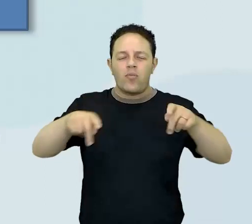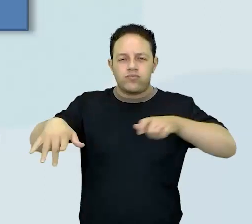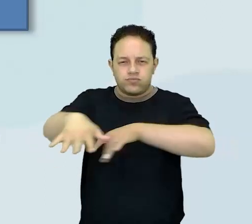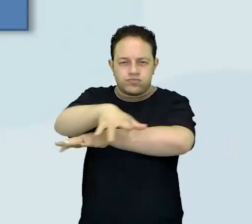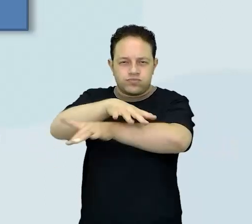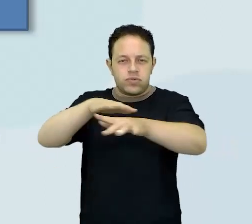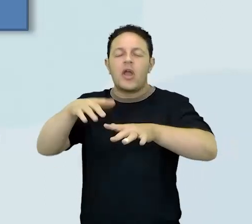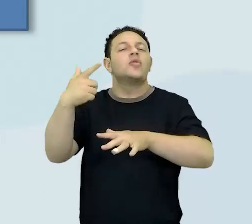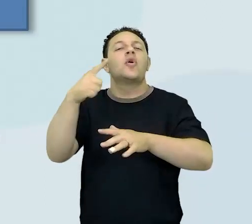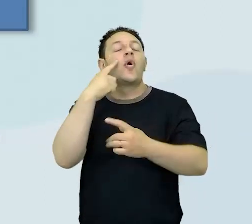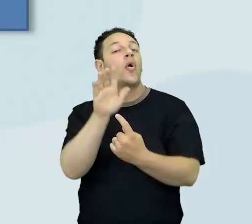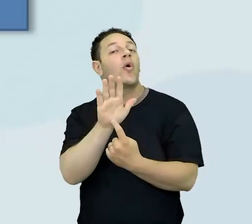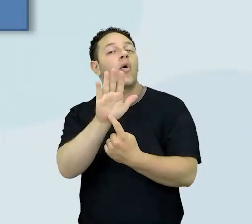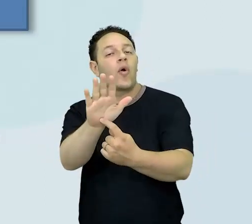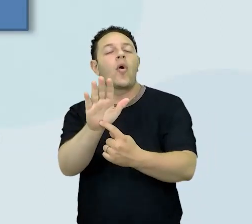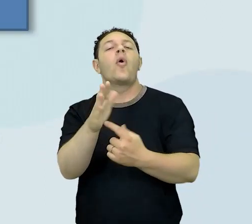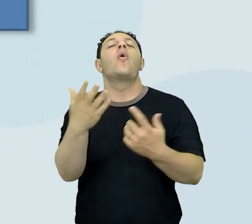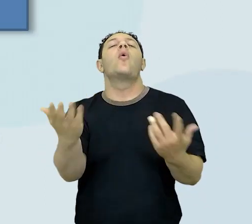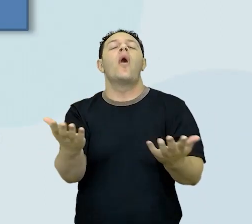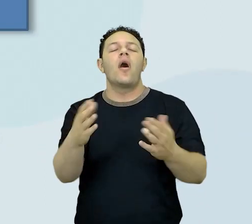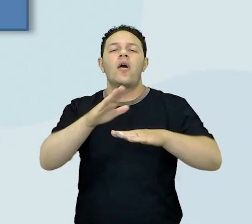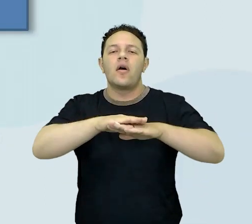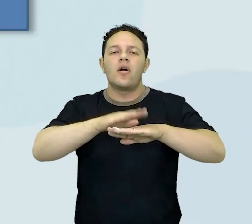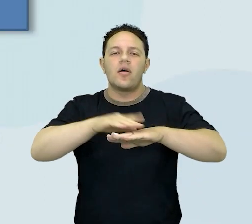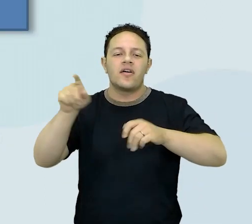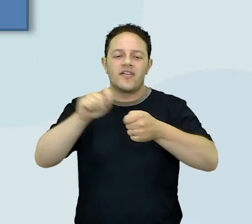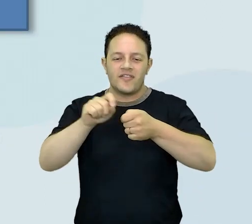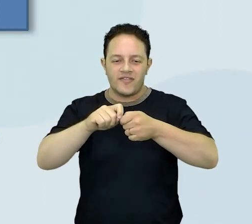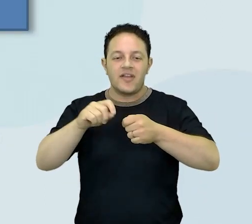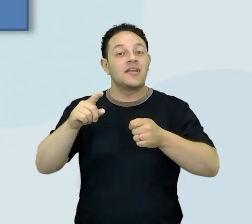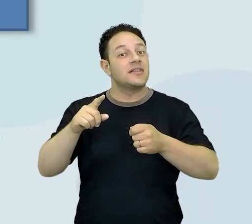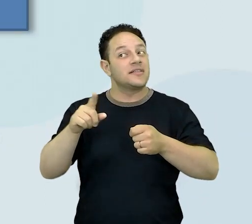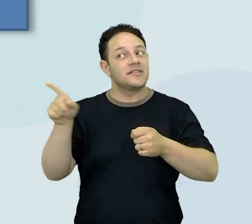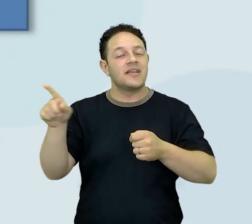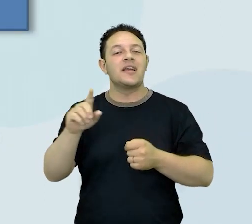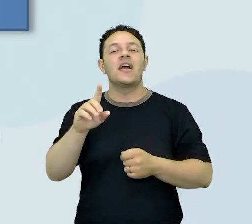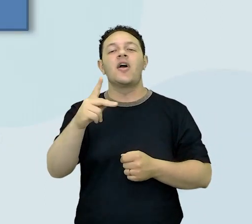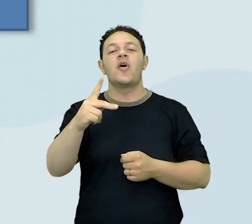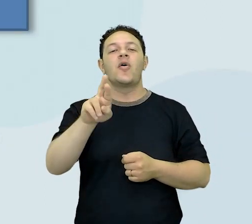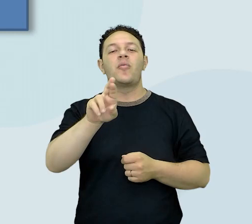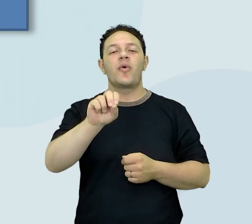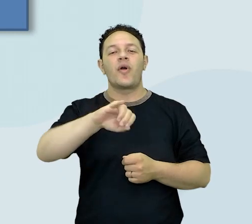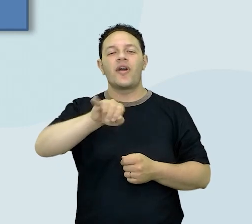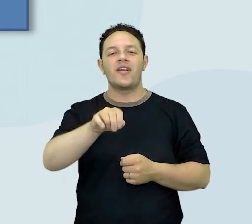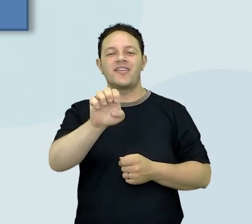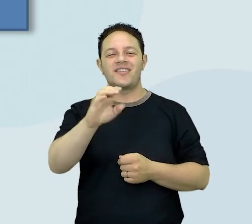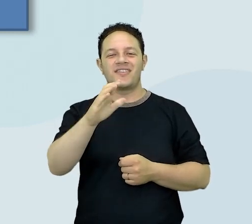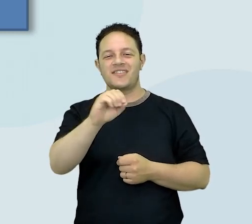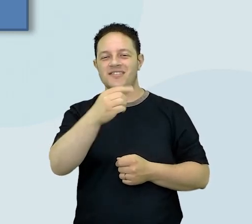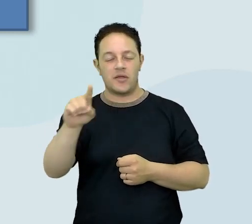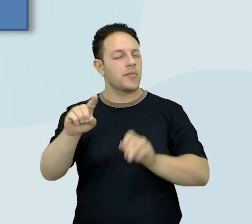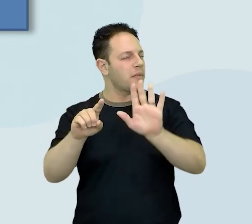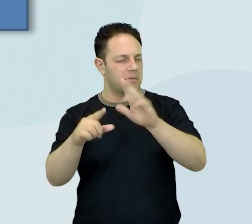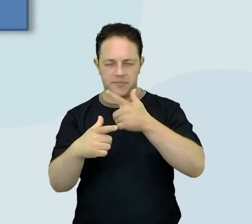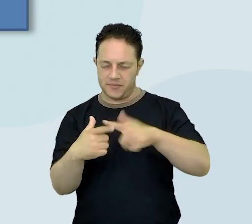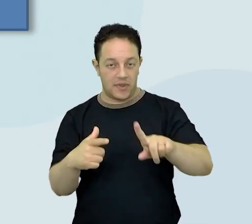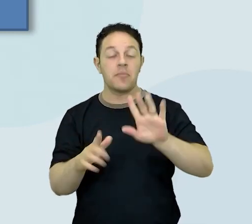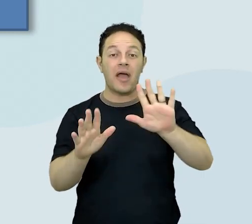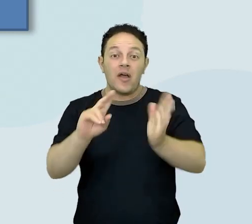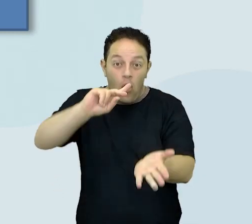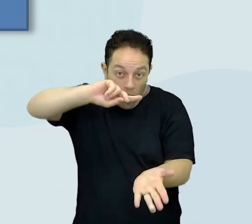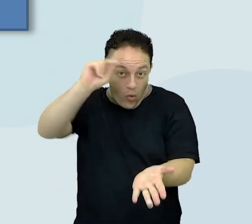não apresenta o tipo de projeção realizada. Então, faltou um dado ali. Por convenção, os